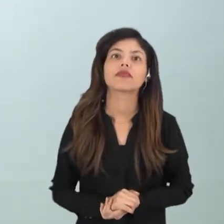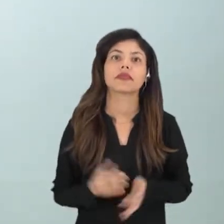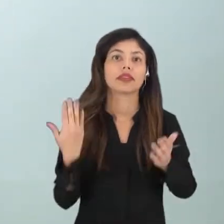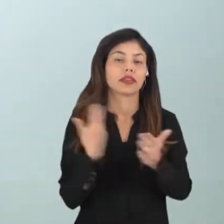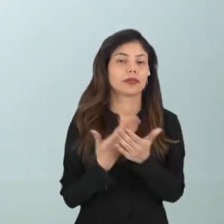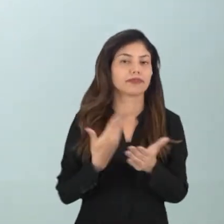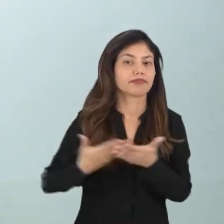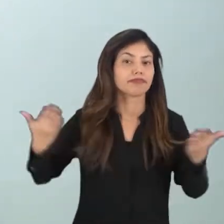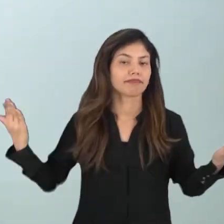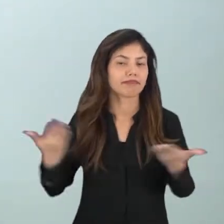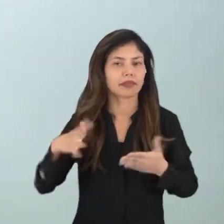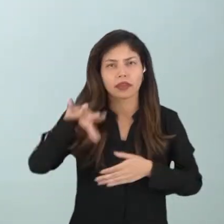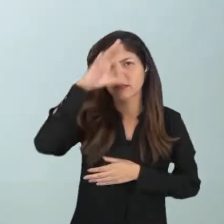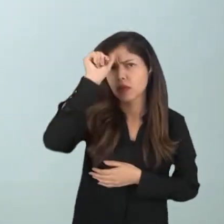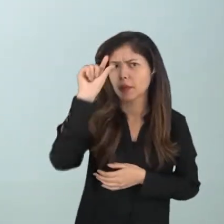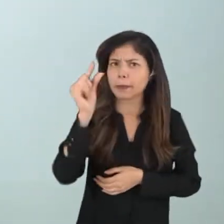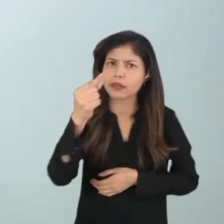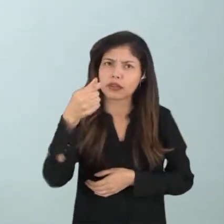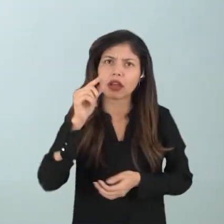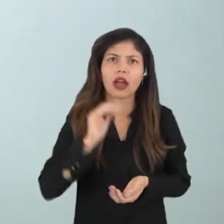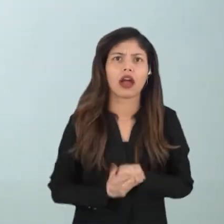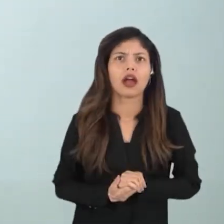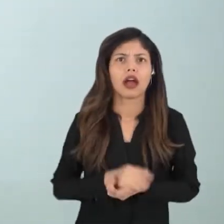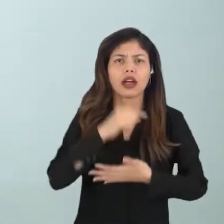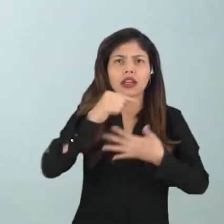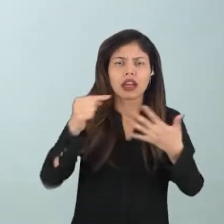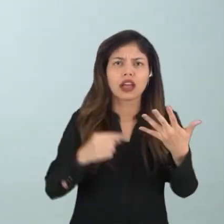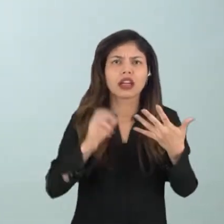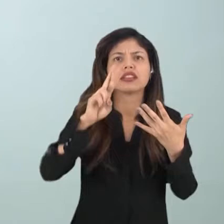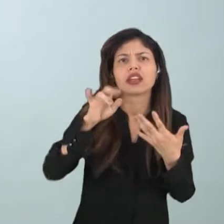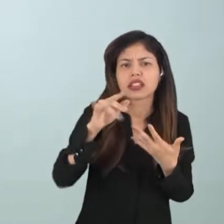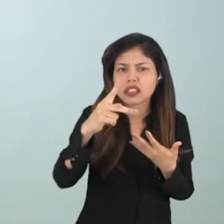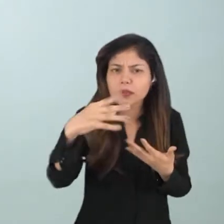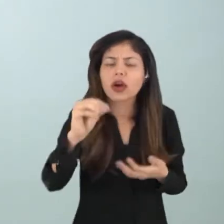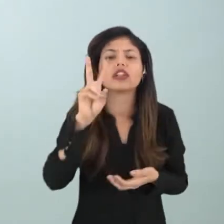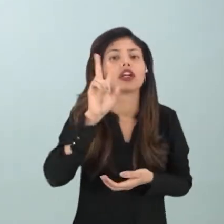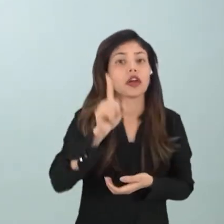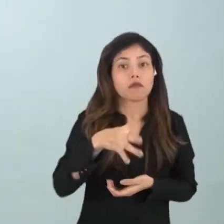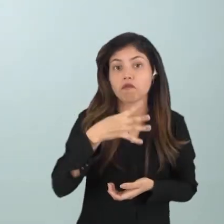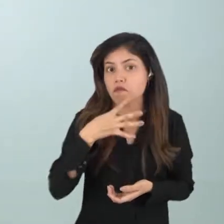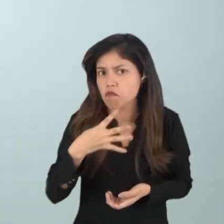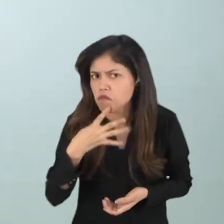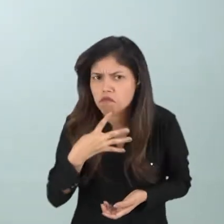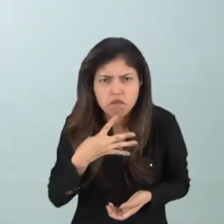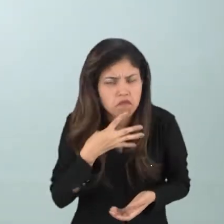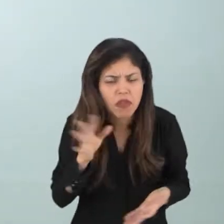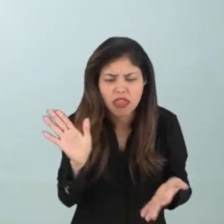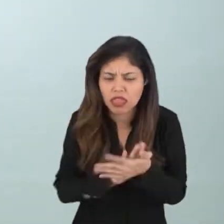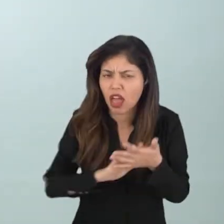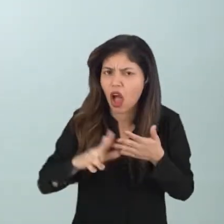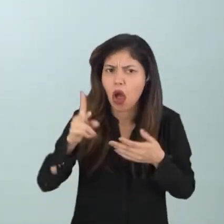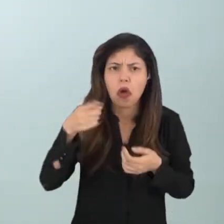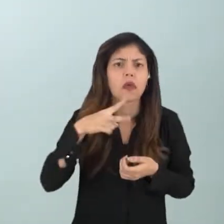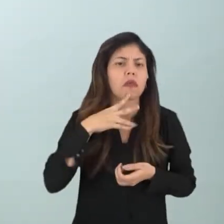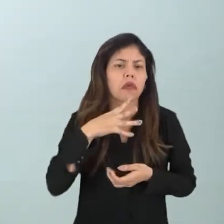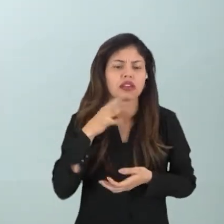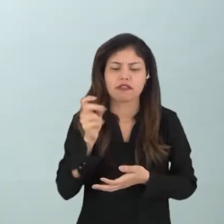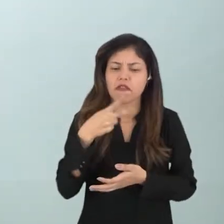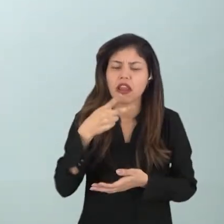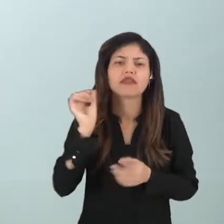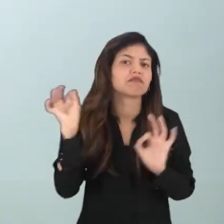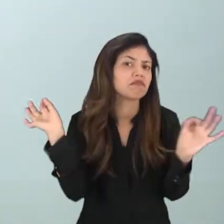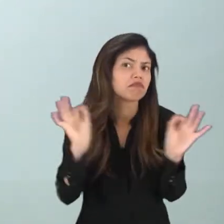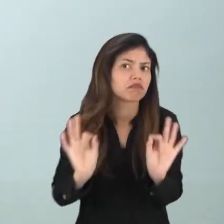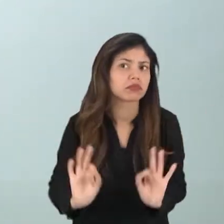Nessa aula vamos aprender um pouco sobre as redes de transporte, talvez algumas delas você nem conheça, não tenha ouvido falar. A